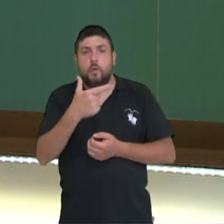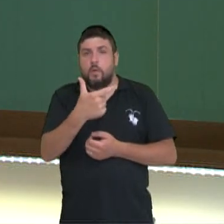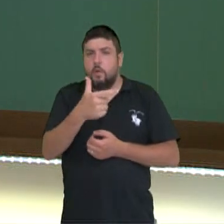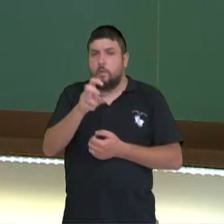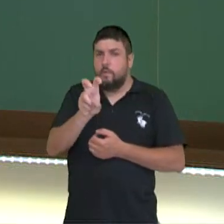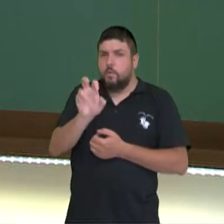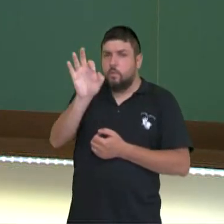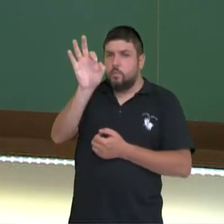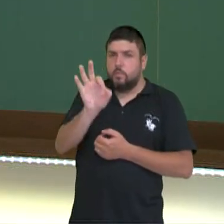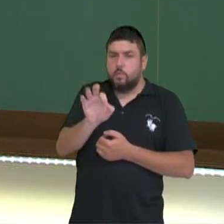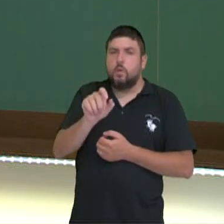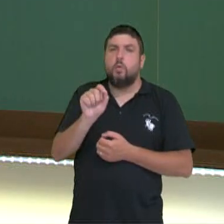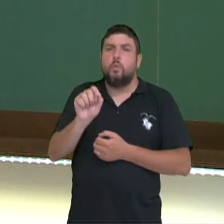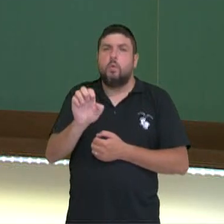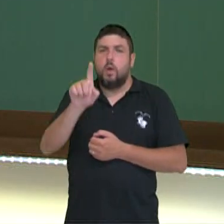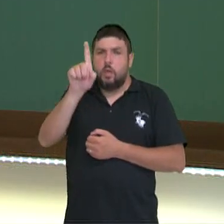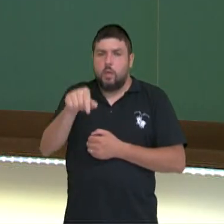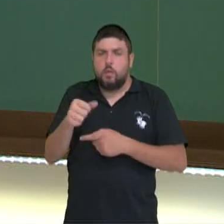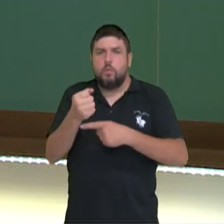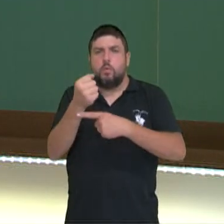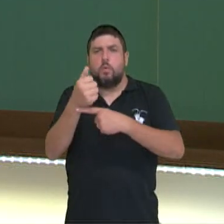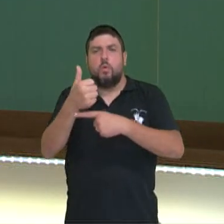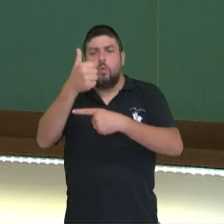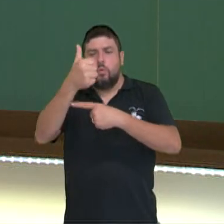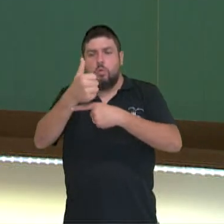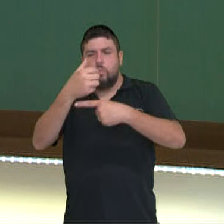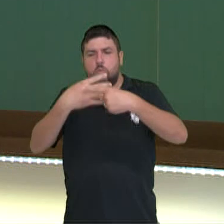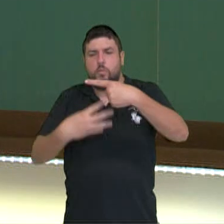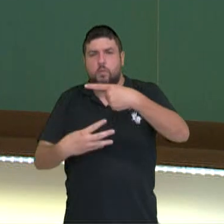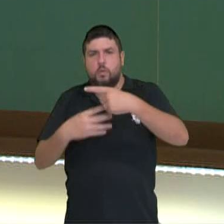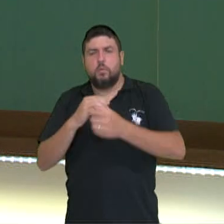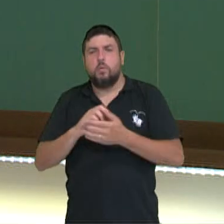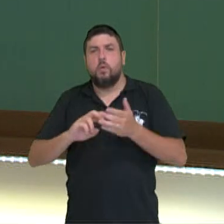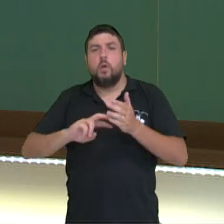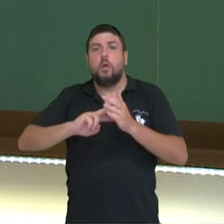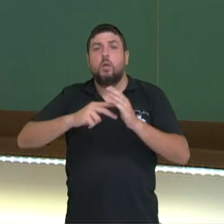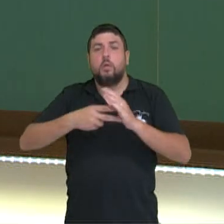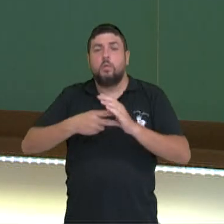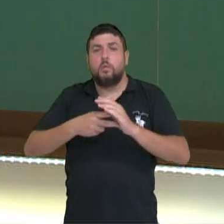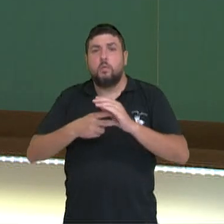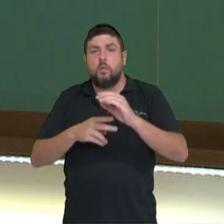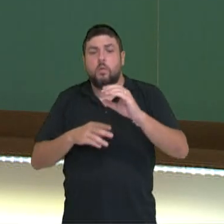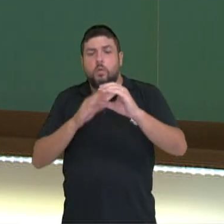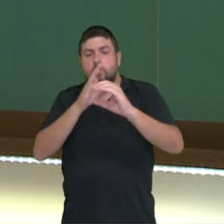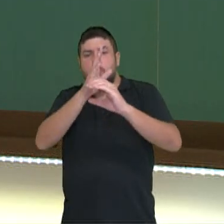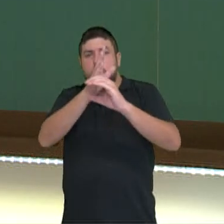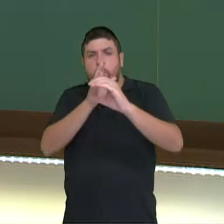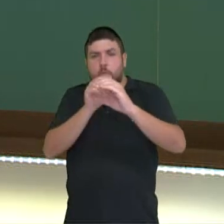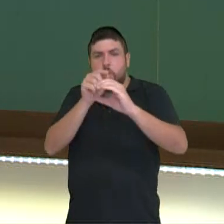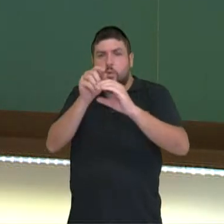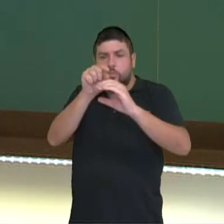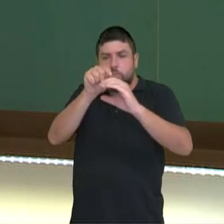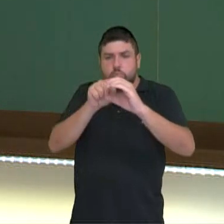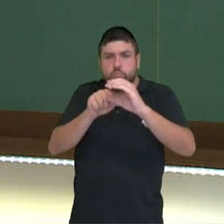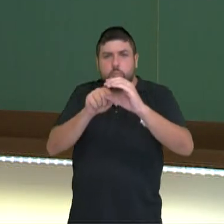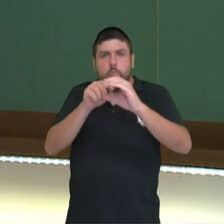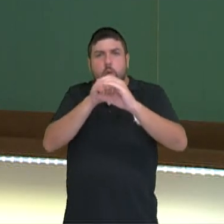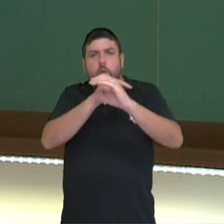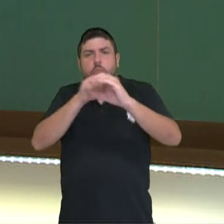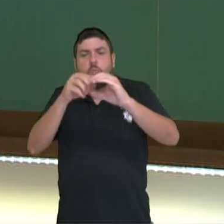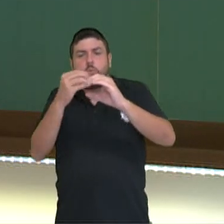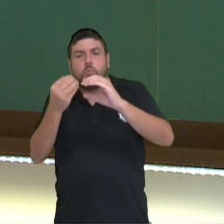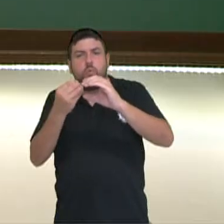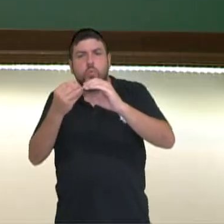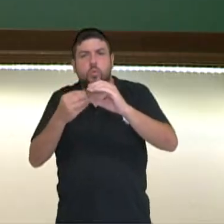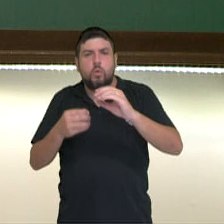25%. Seria o quê? 1/4 do todo. Quer dizer que eu divido em 100 partes e utilizo 25. Mas como que fica? Como é que 1/4 e